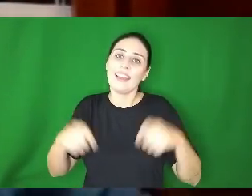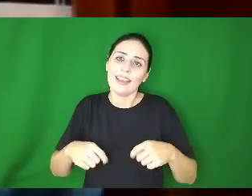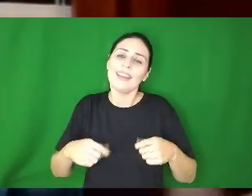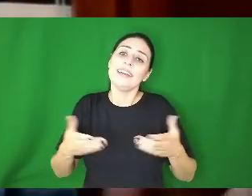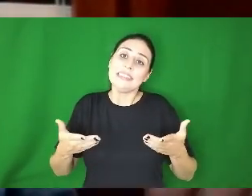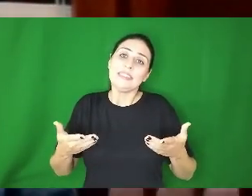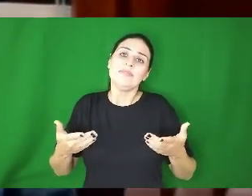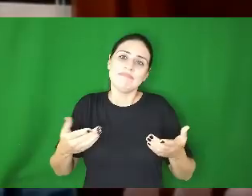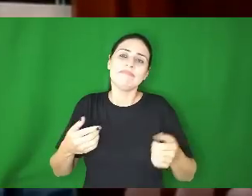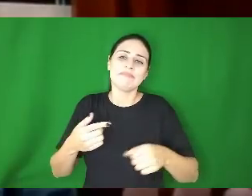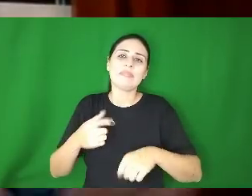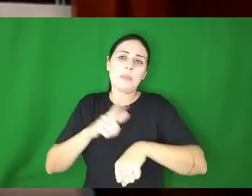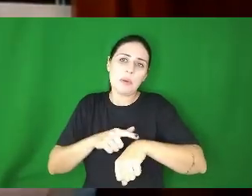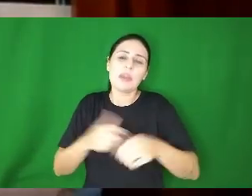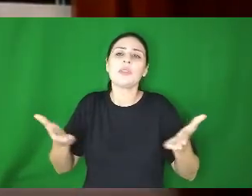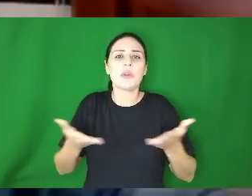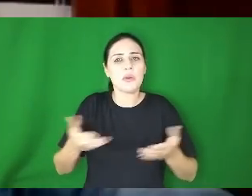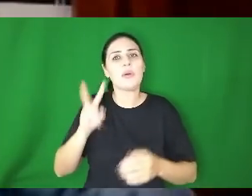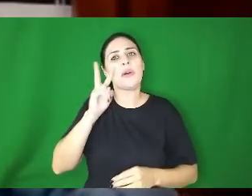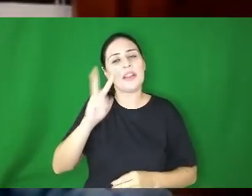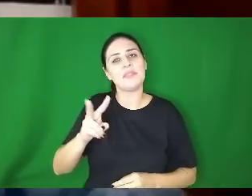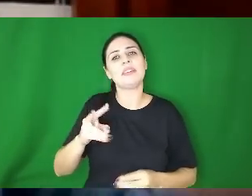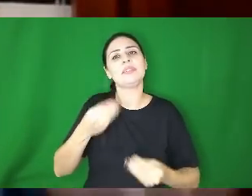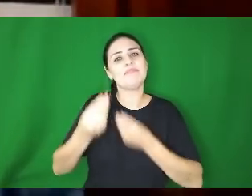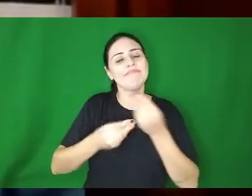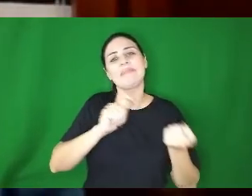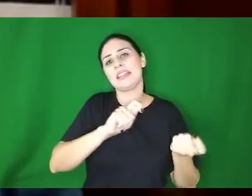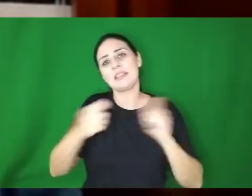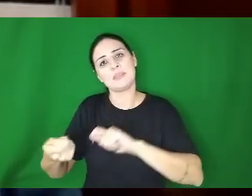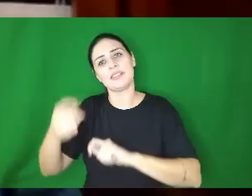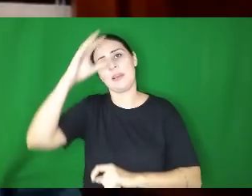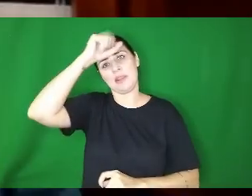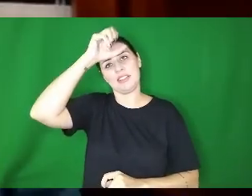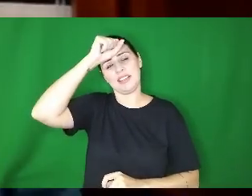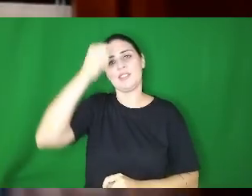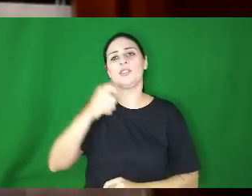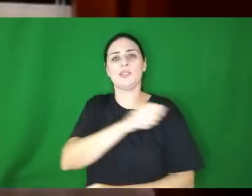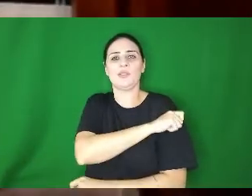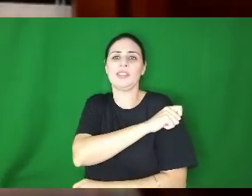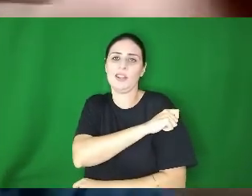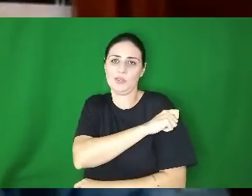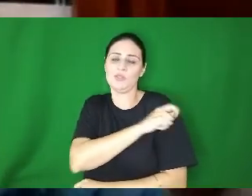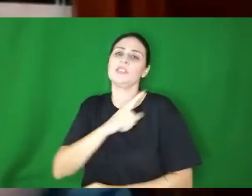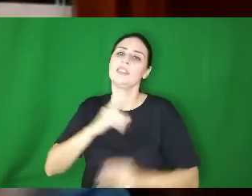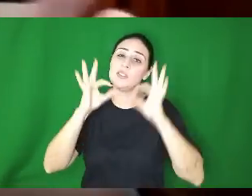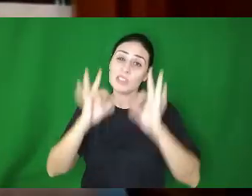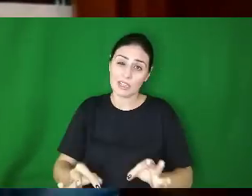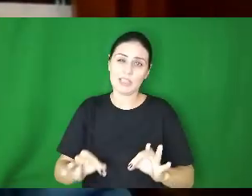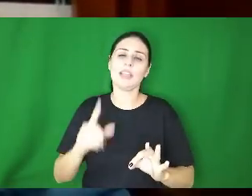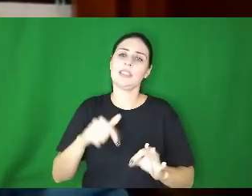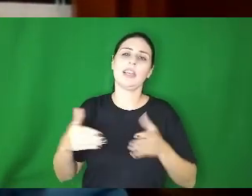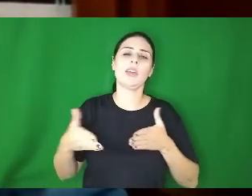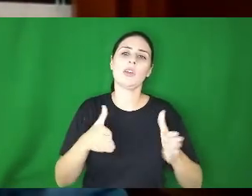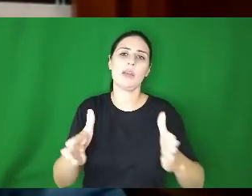contemplando tudo. Nós estamos, mas as crianças estão se apropriando de tudo isso dentro dessa forma de mandar um textinho sobre esse